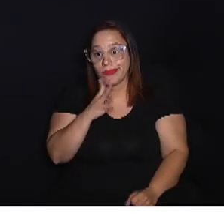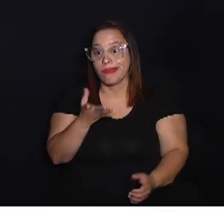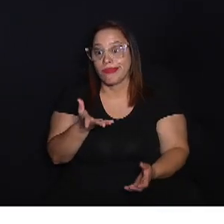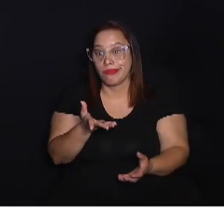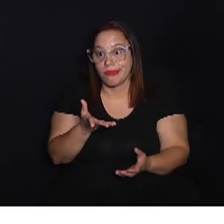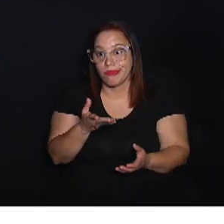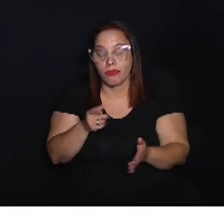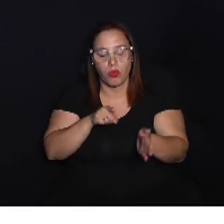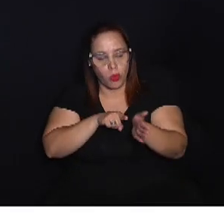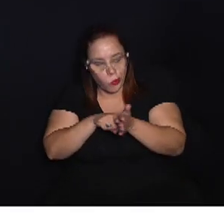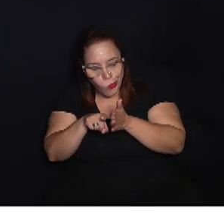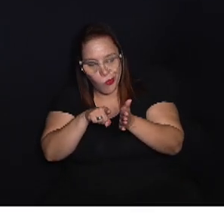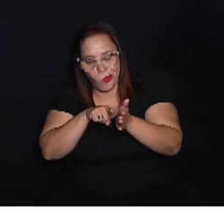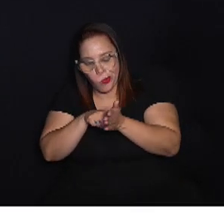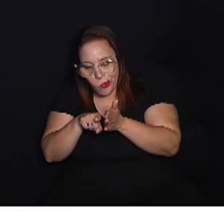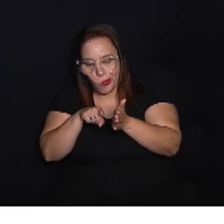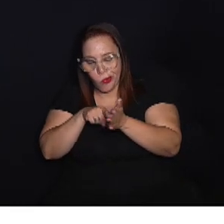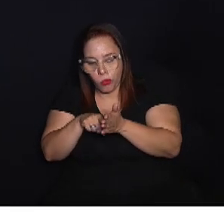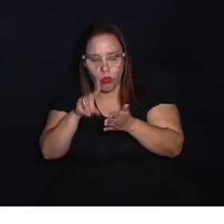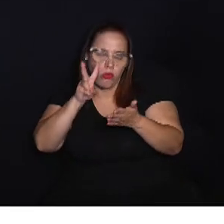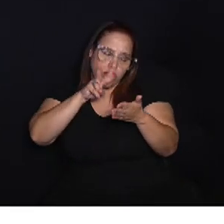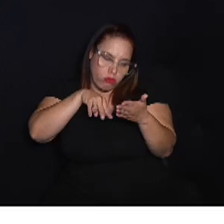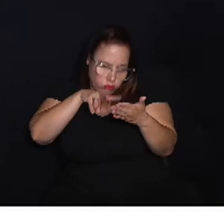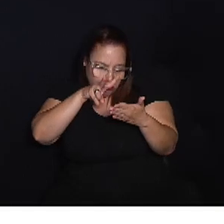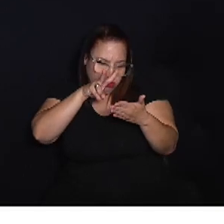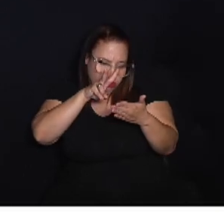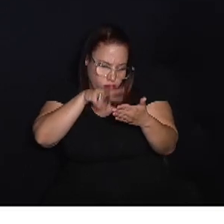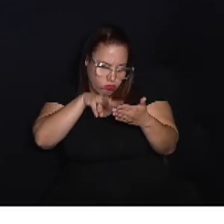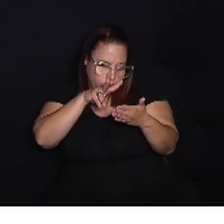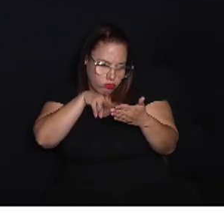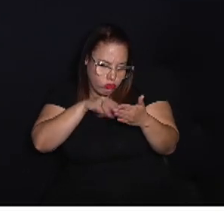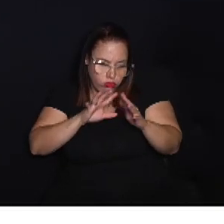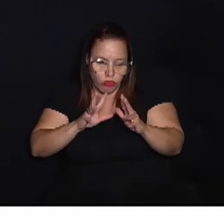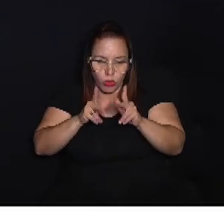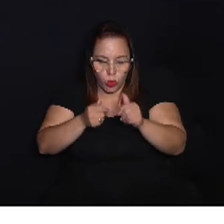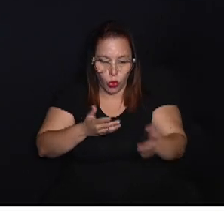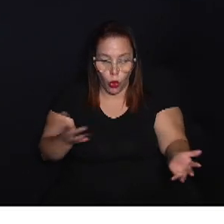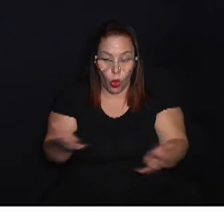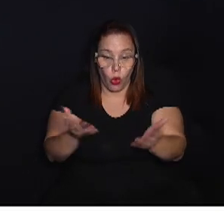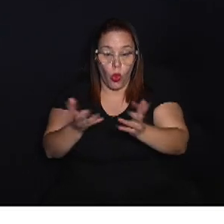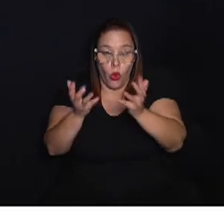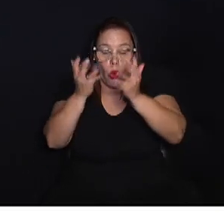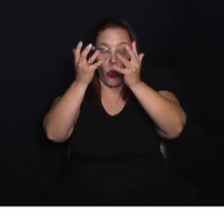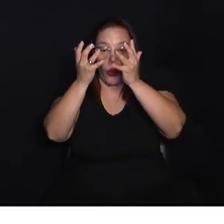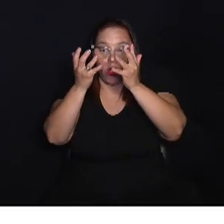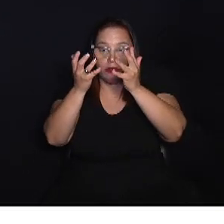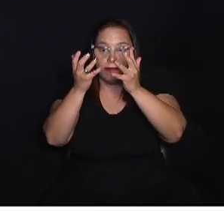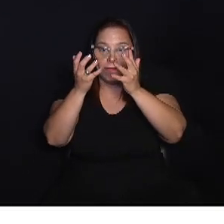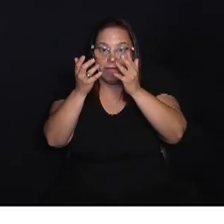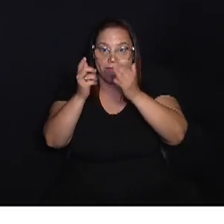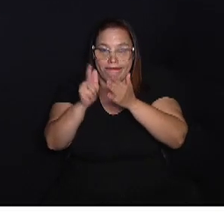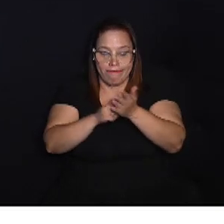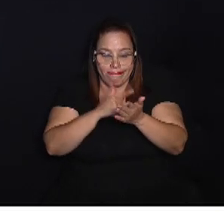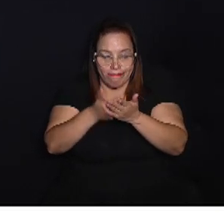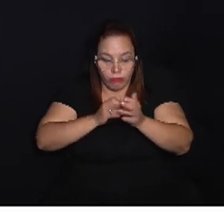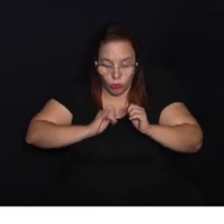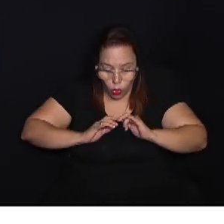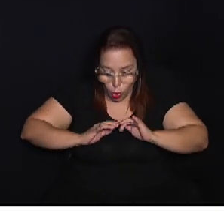da pesquisa, das leituras, toda a promoção da